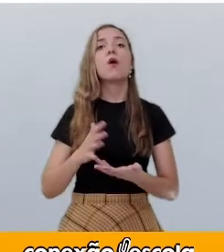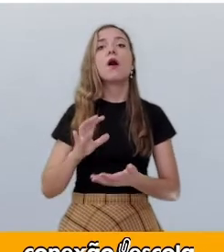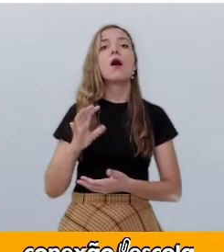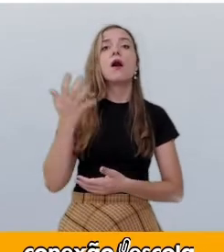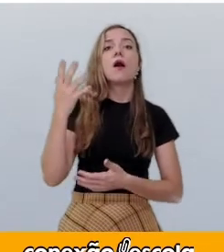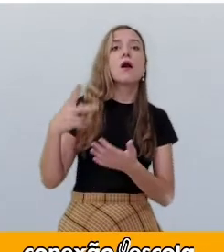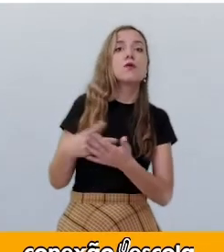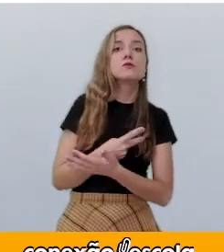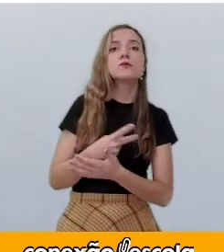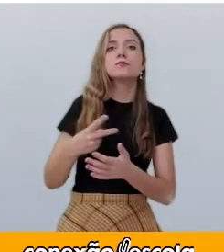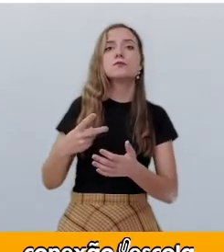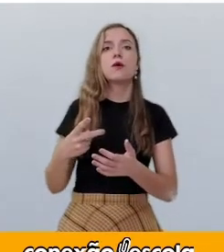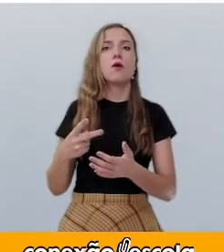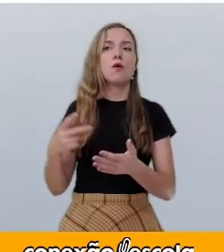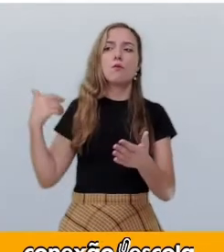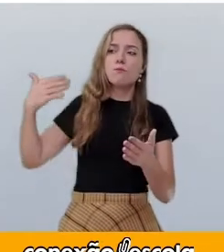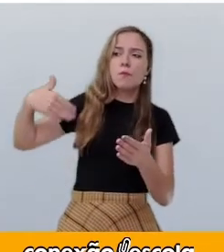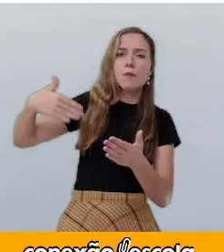ocorre